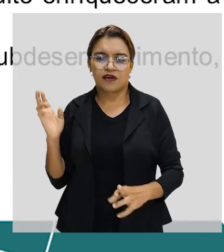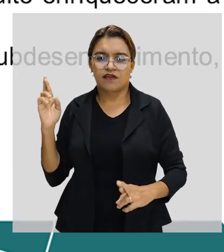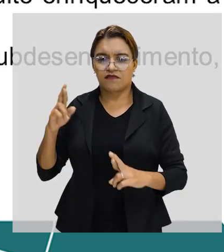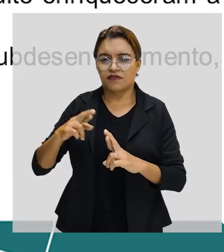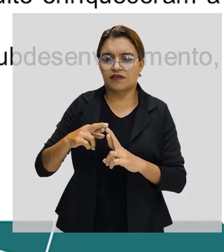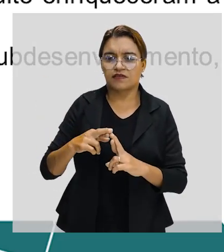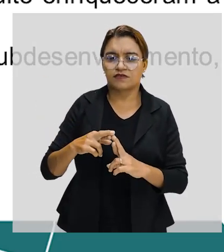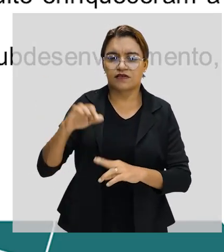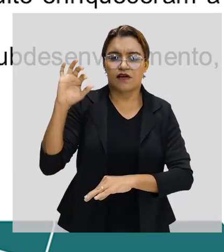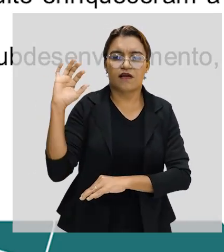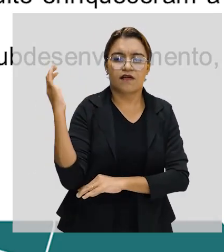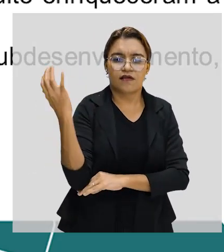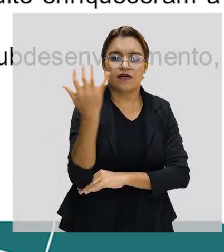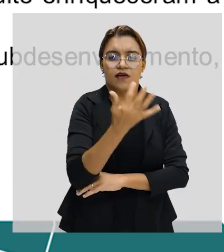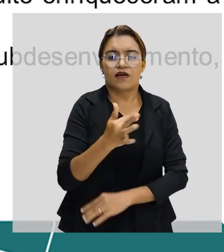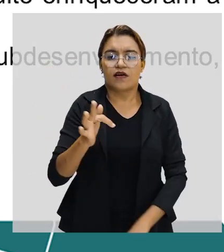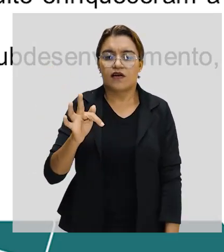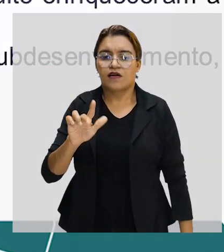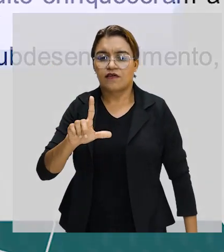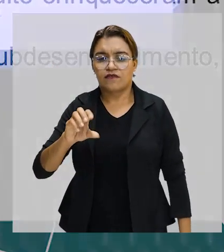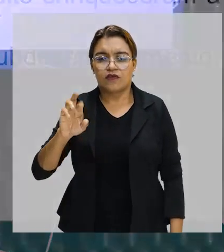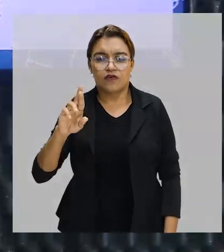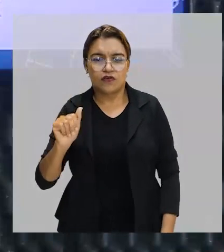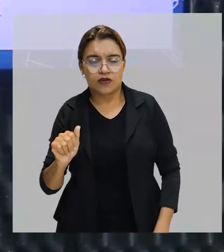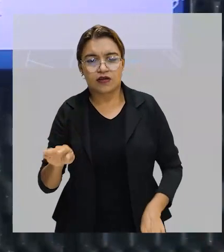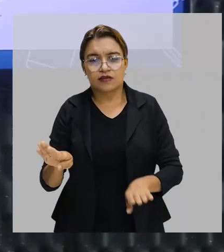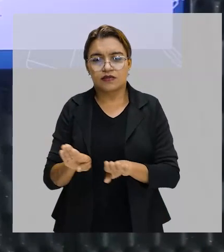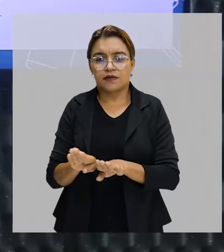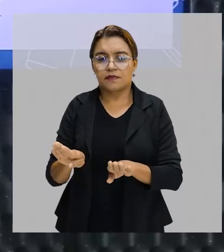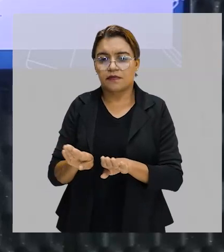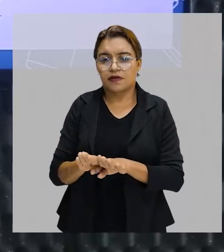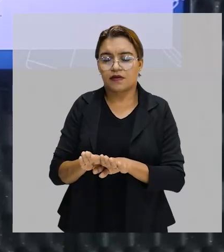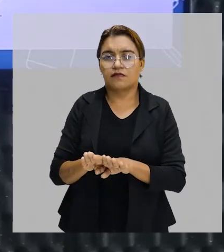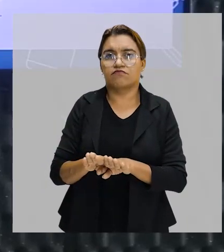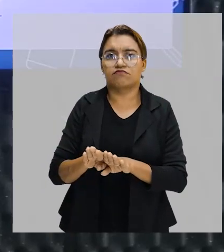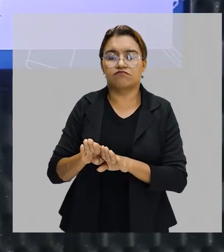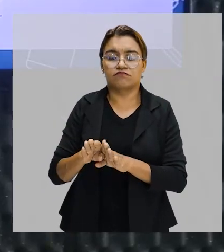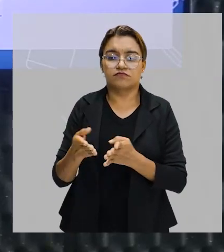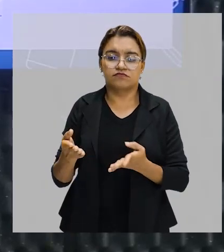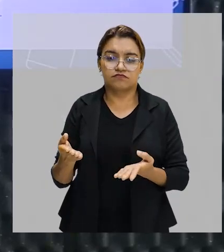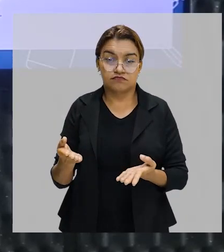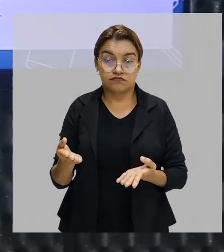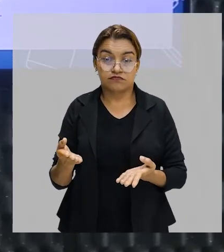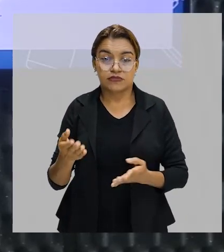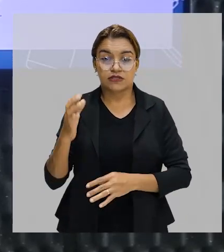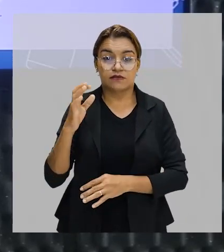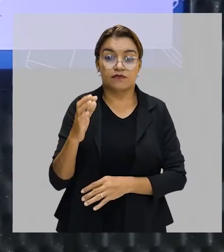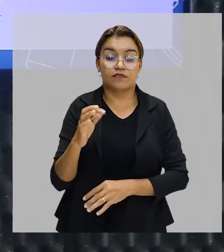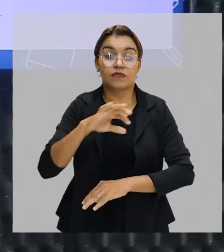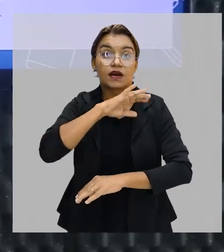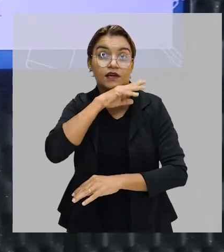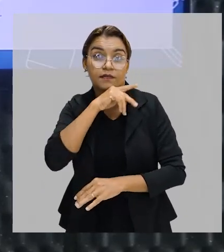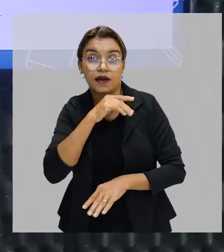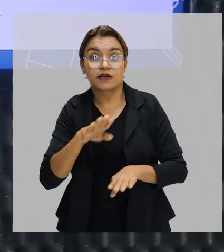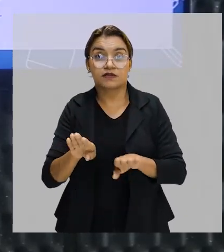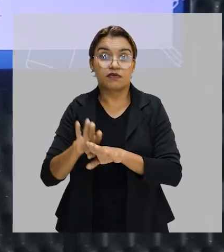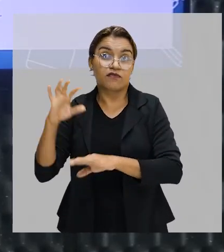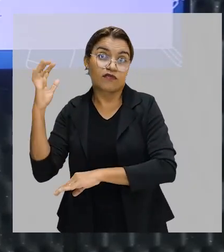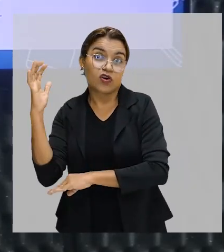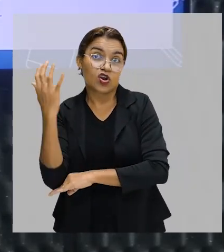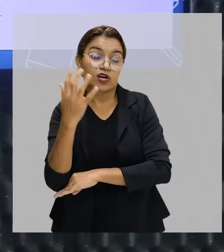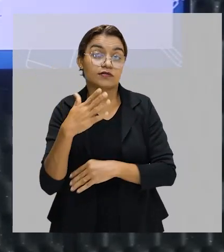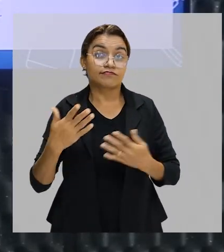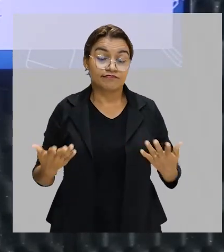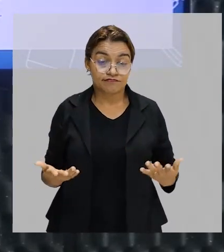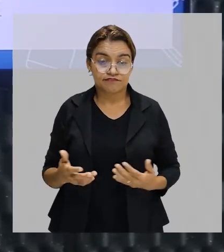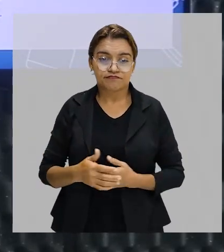e à fauna? Aos animais e à floresta? Ambas as obras, criações de autores